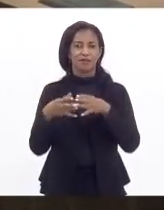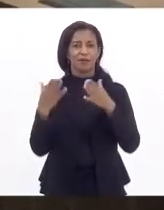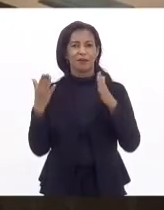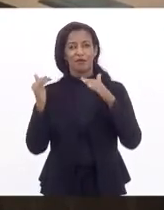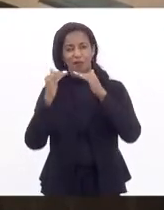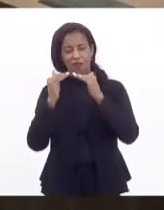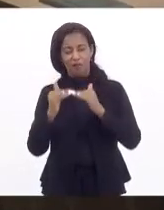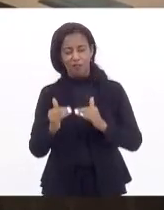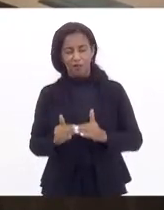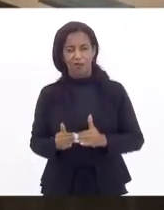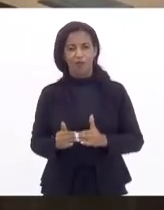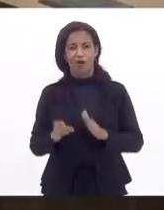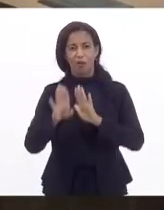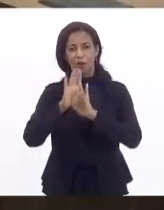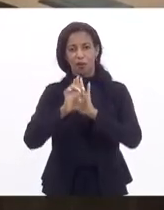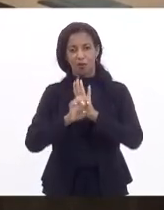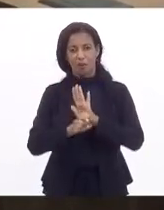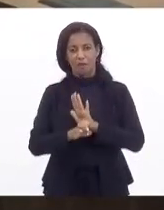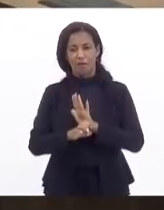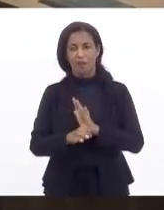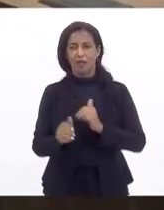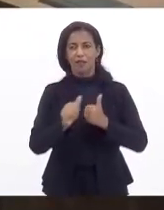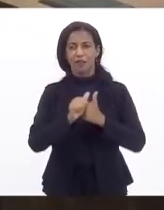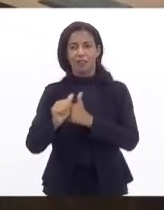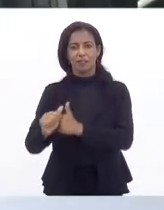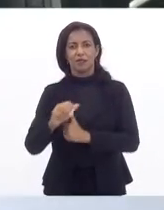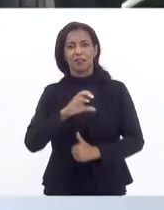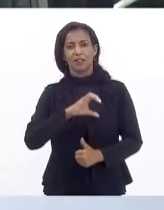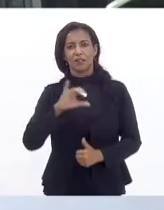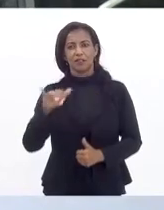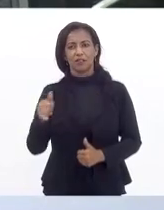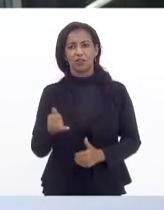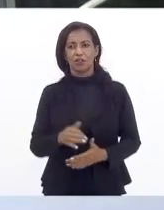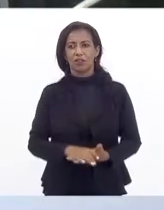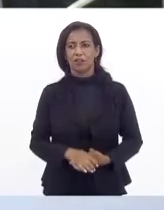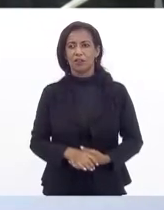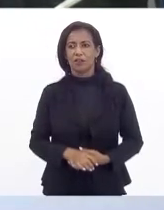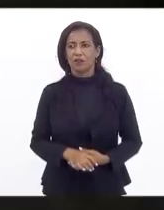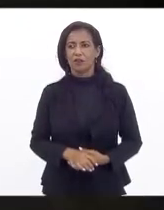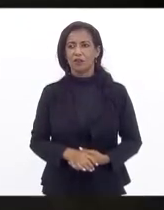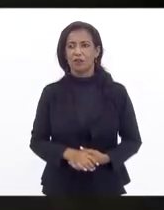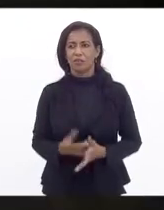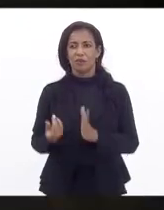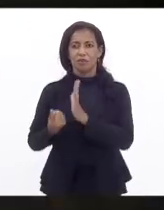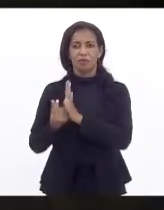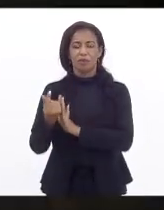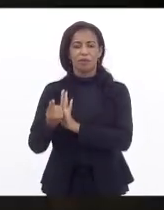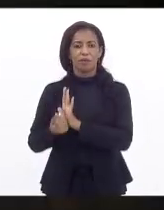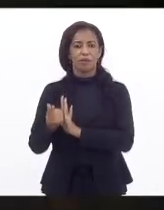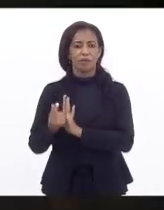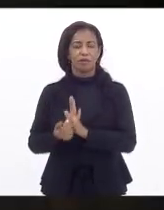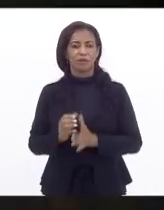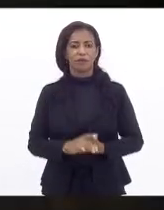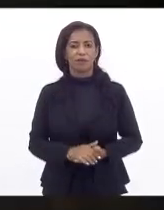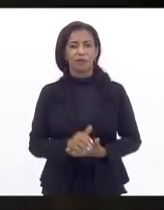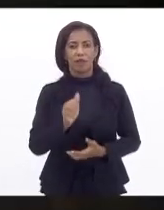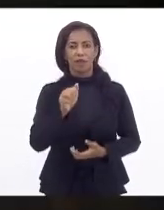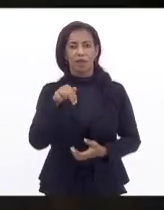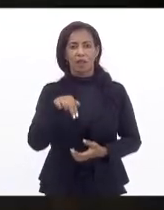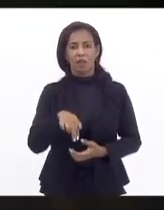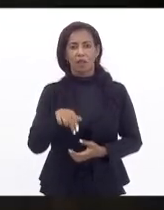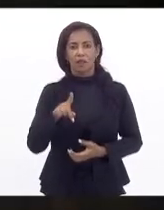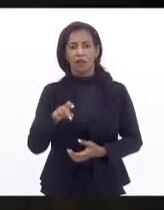parecer é favorável com emenda, seguindo o parecer da Comissão de Educação. Pela Comissão de Orçamento, deputado Anderson